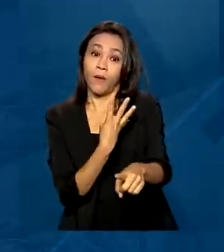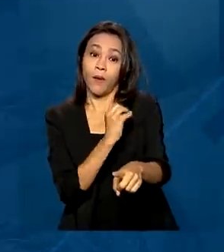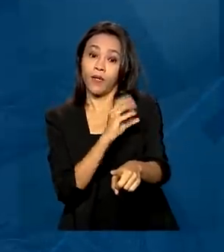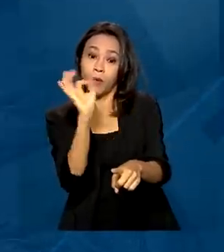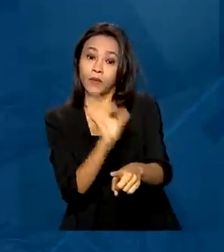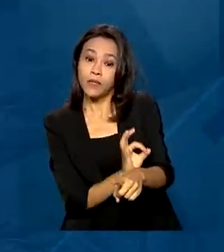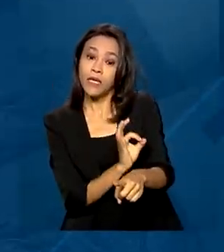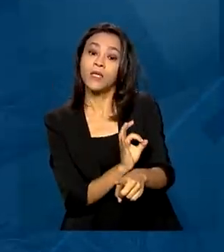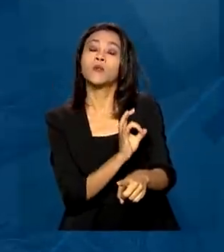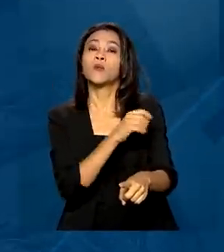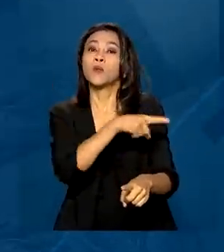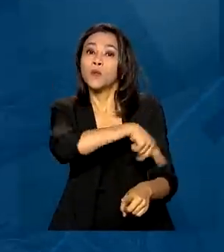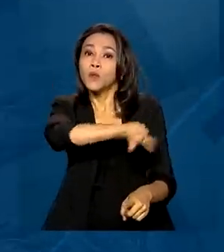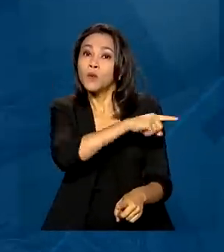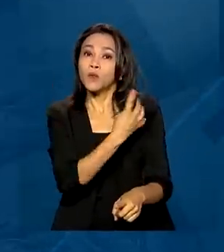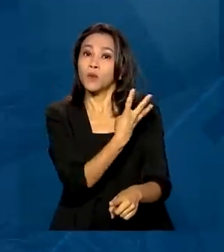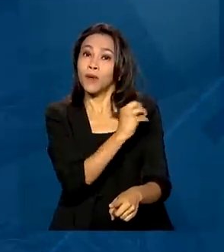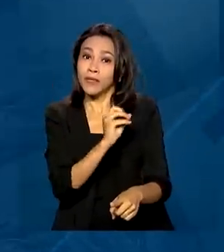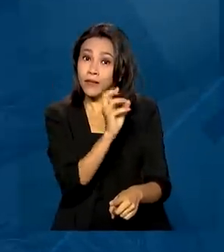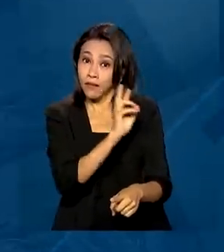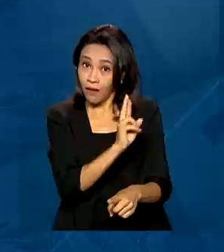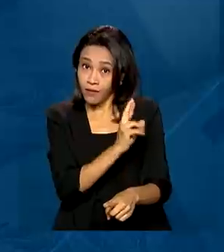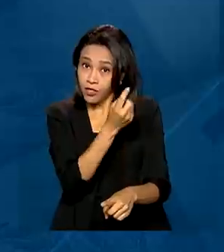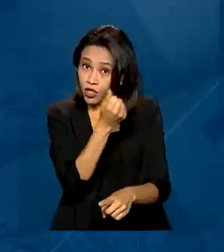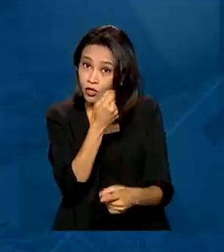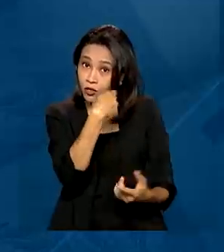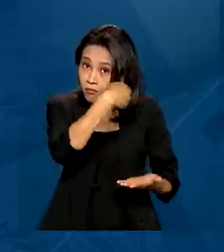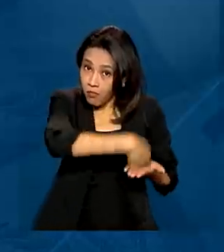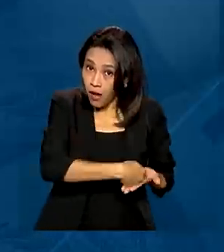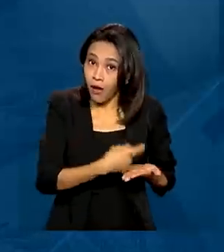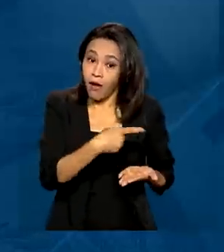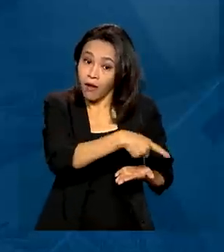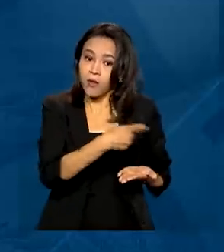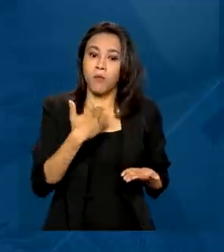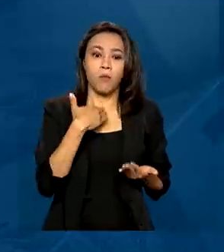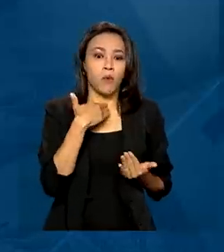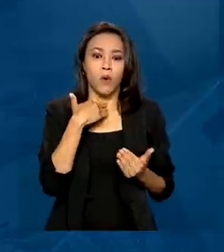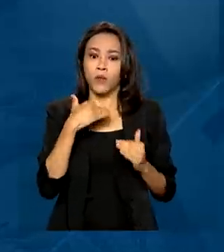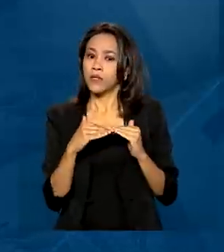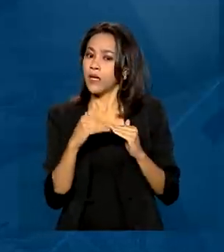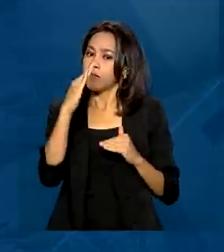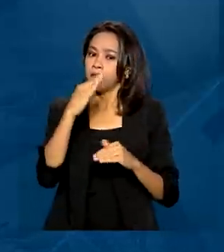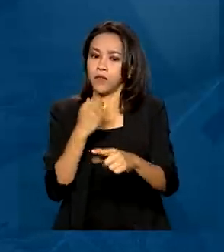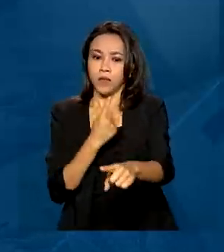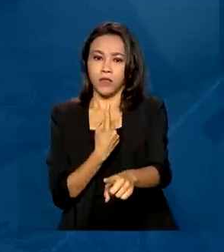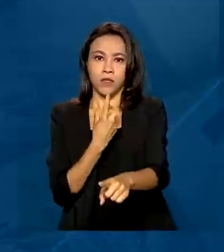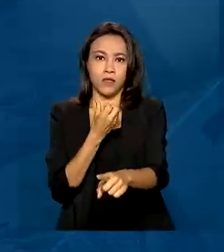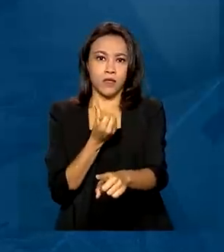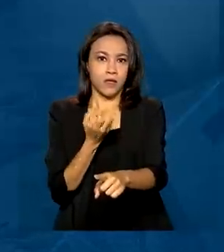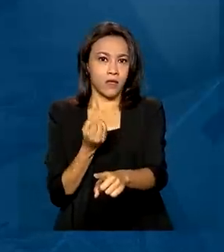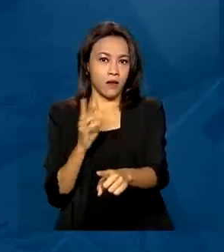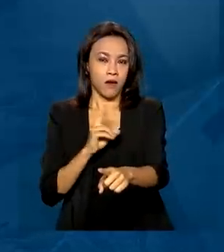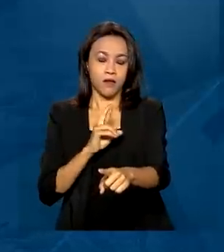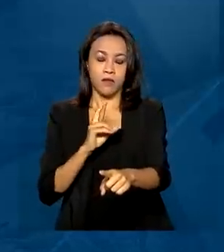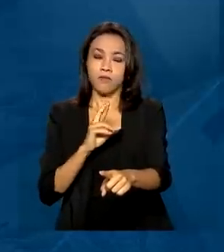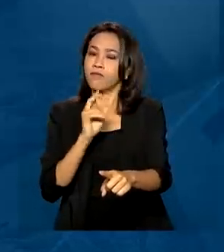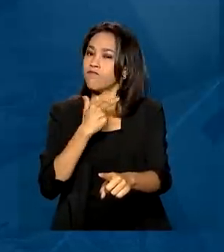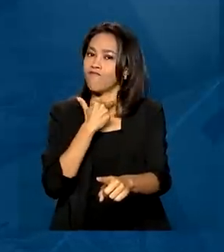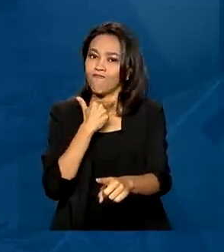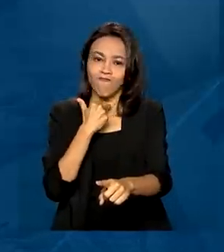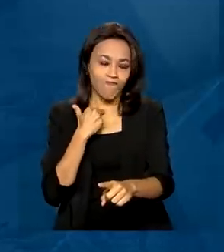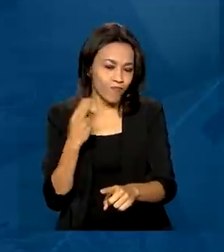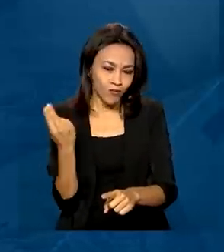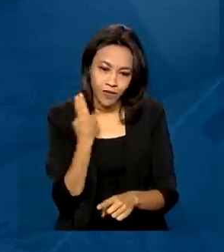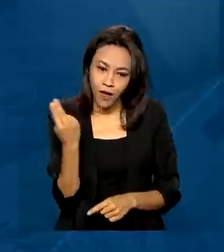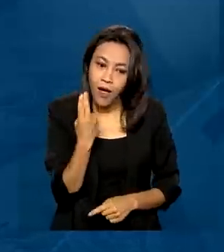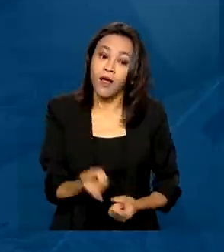pagos de forma permanente pelo programa Ou seja a parcela não pode ultrapassar 160 por mês e o prazo máximo